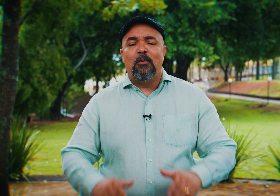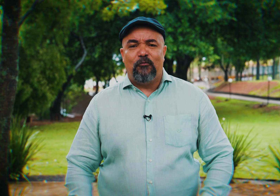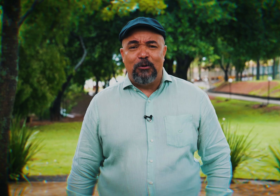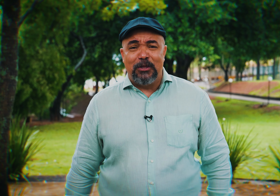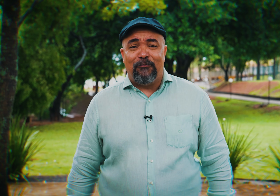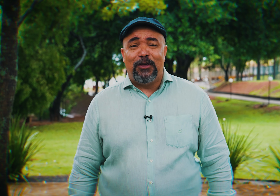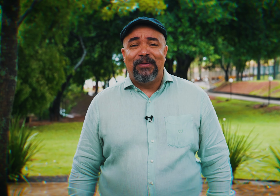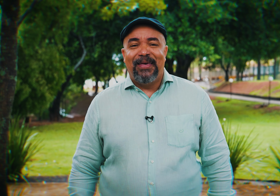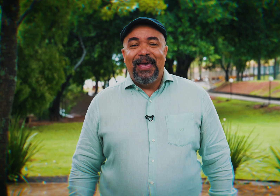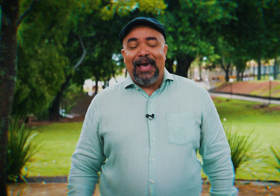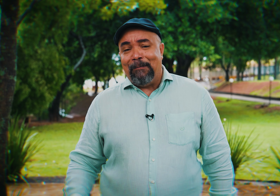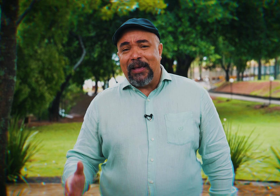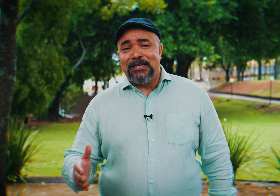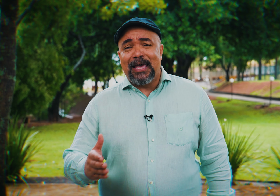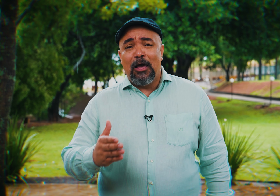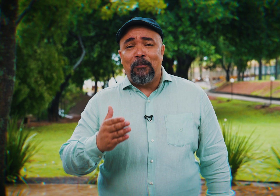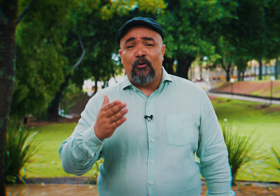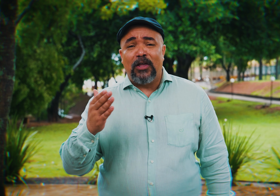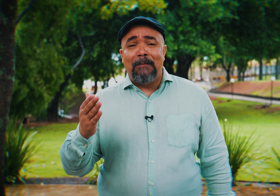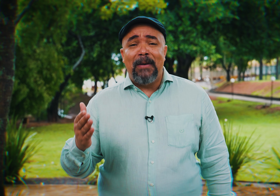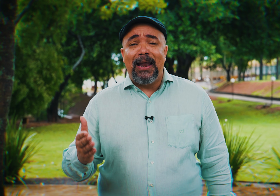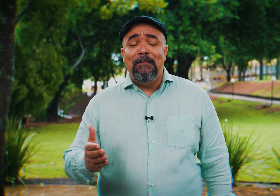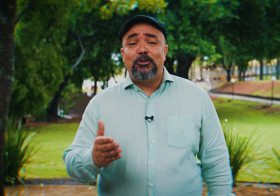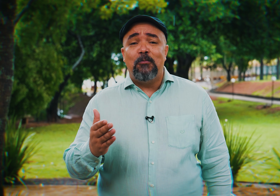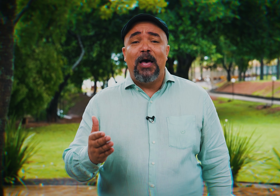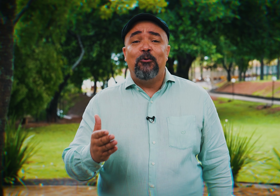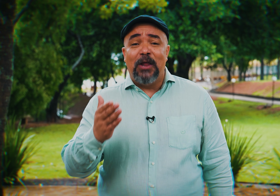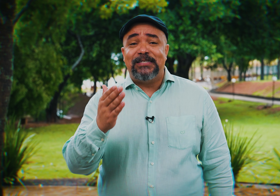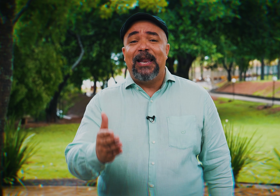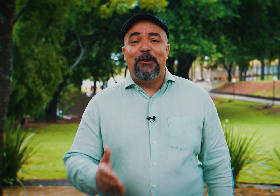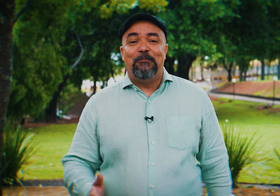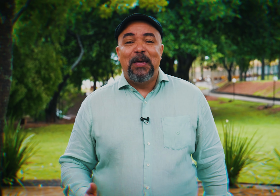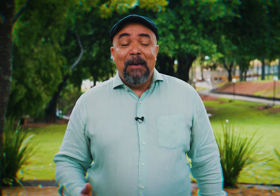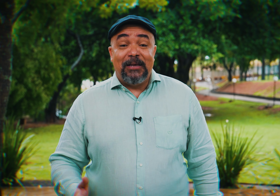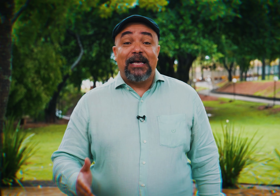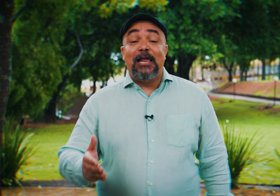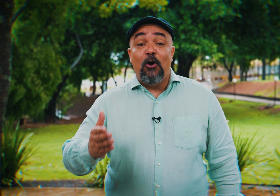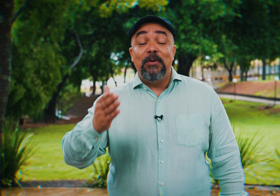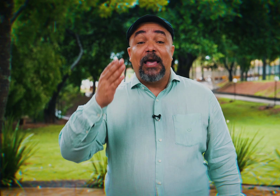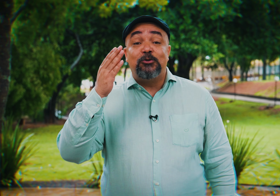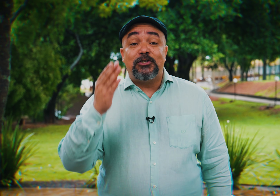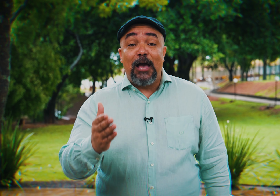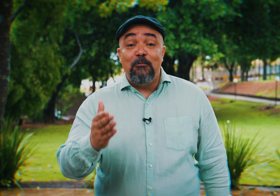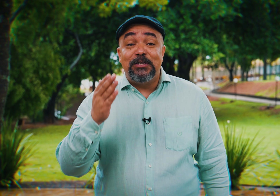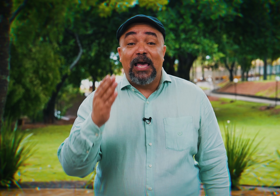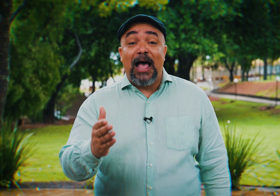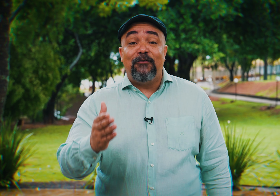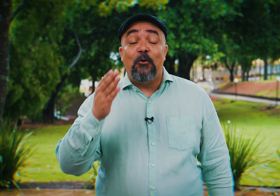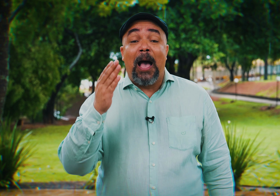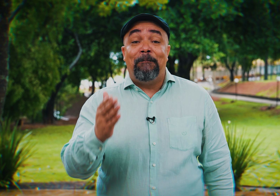Jesus como filho de Davi. Ela pensa que ele é um profeta meramente humano, o Nazareno. Mas aquele homem que era o